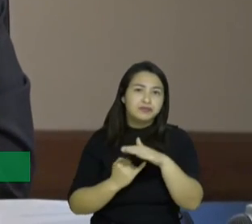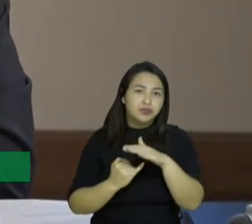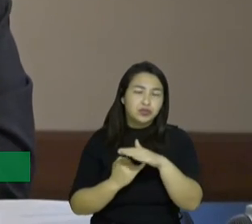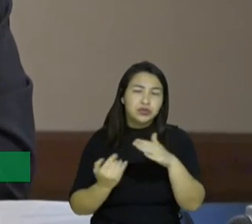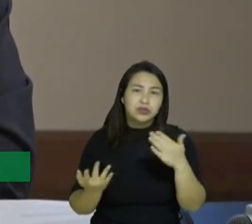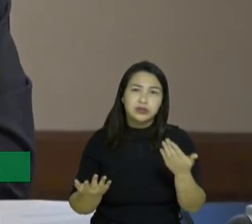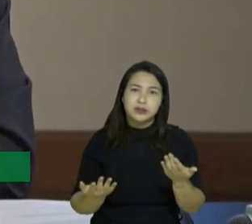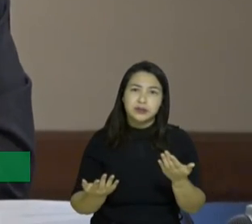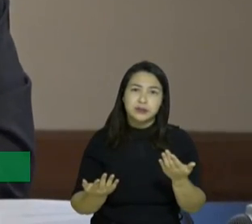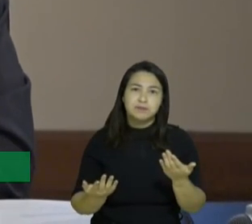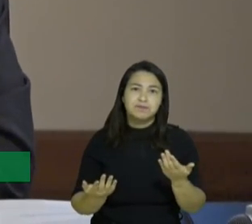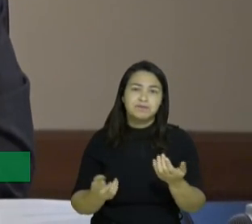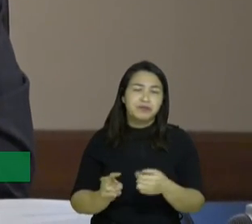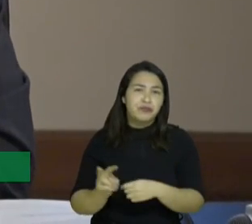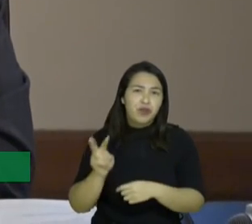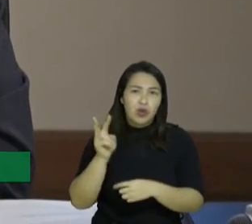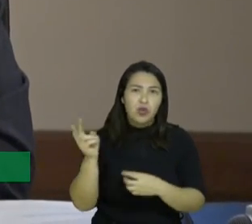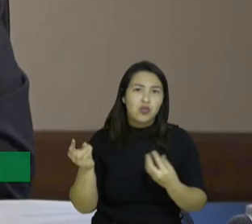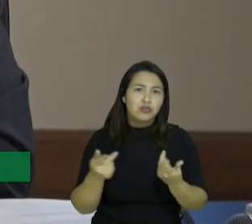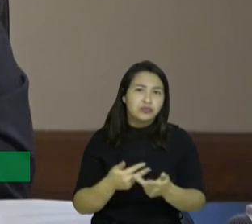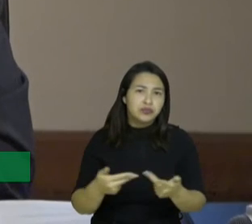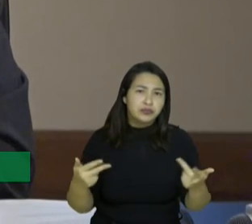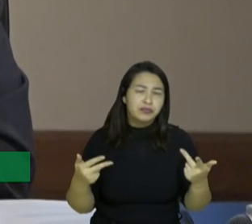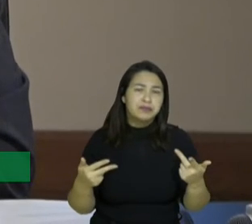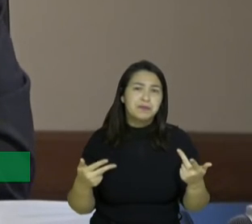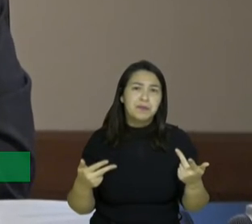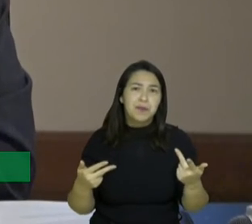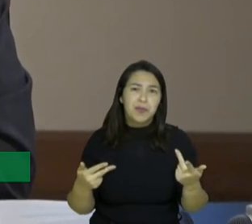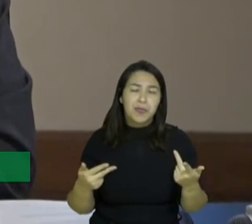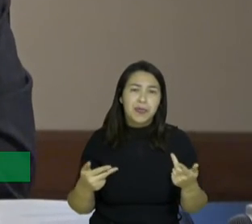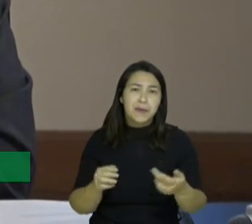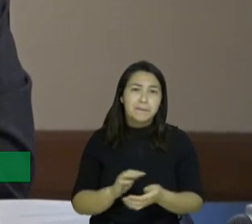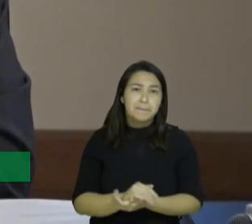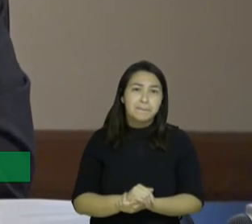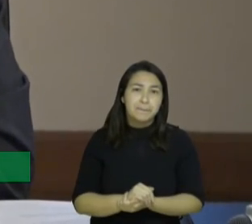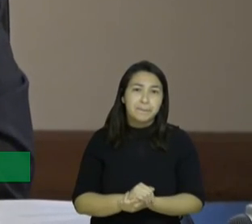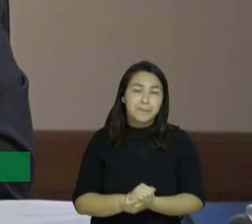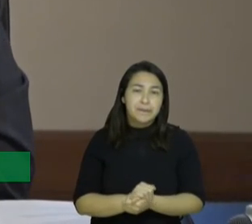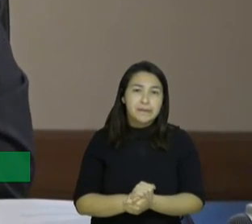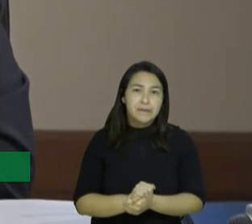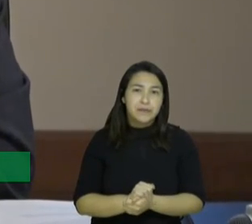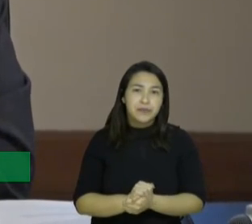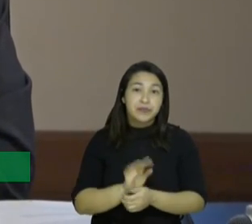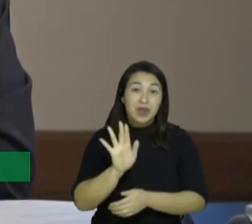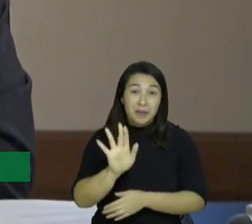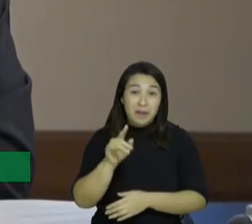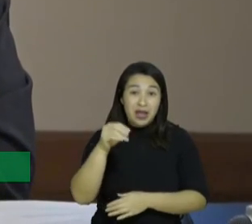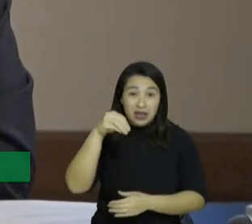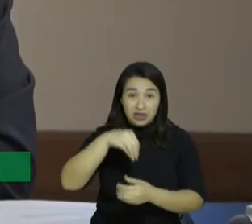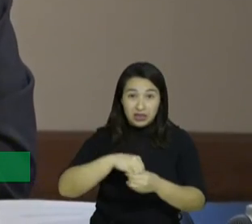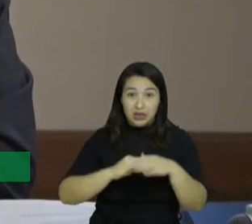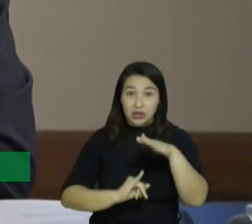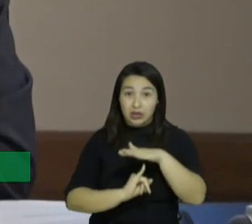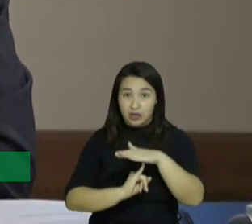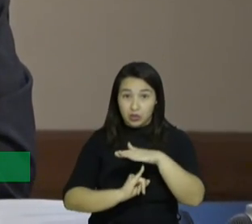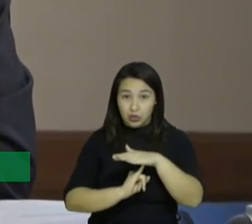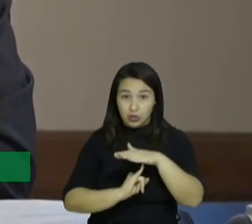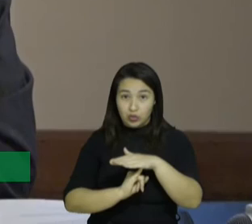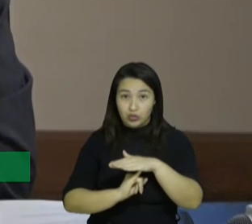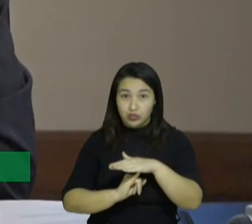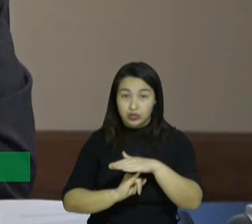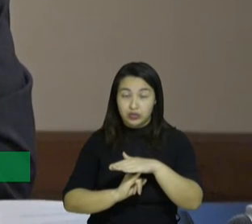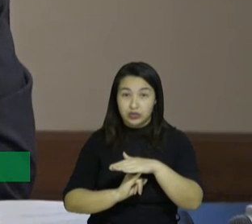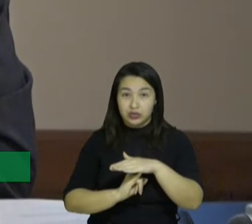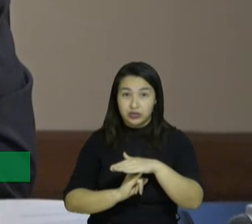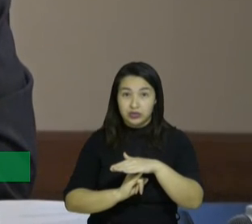agregação de valor como a gente queira eh fazer essa conotação mas que vem muito dentro da indústria e que o oeste do